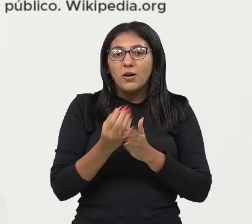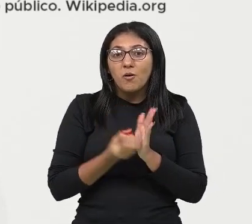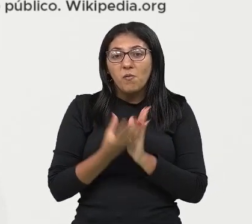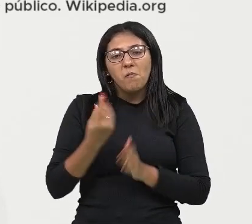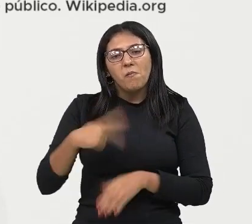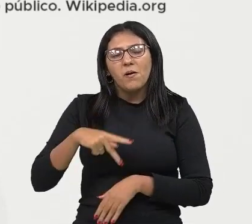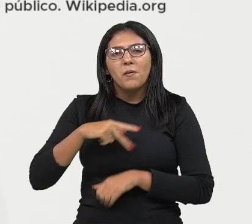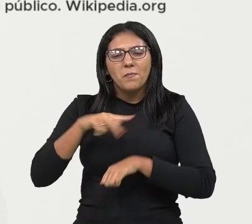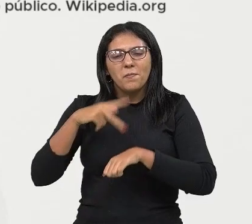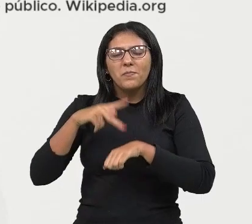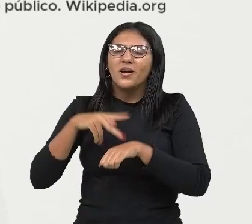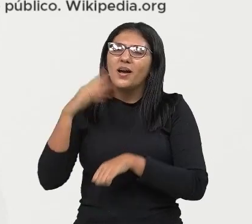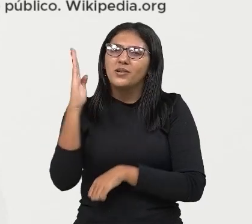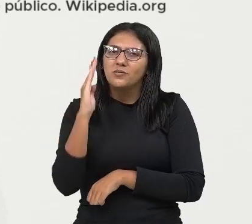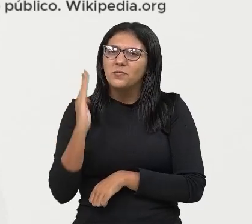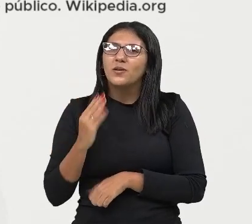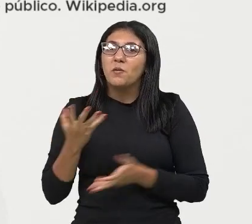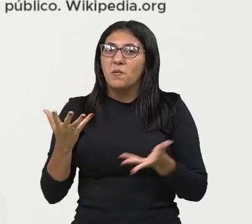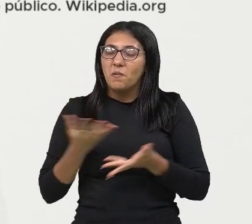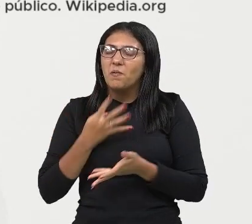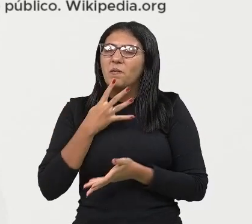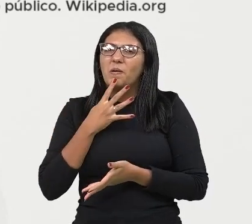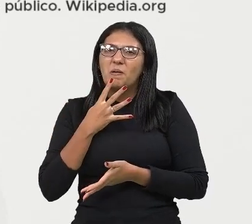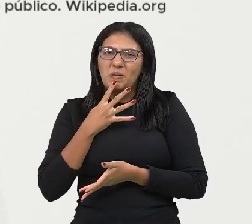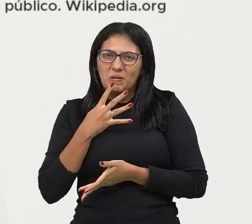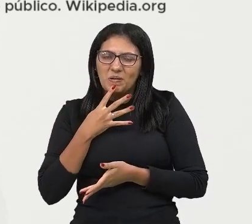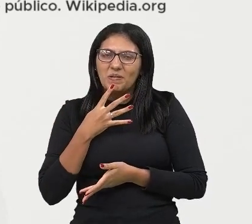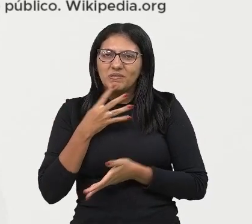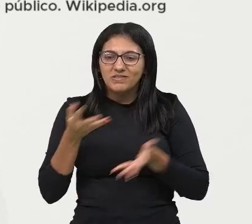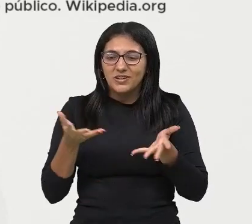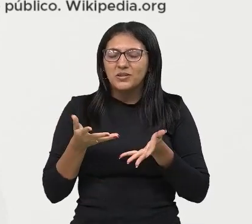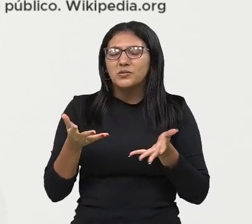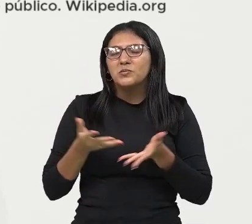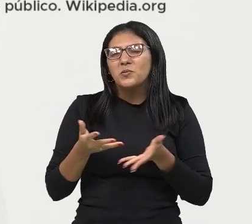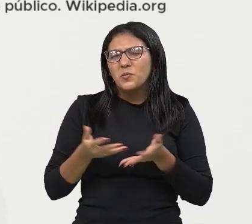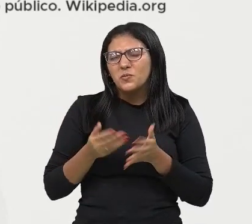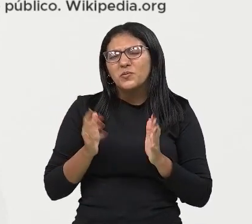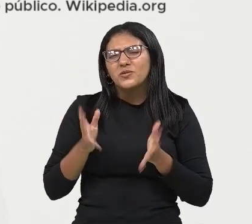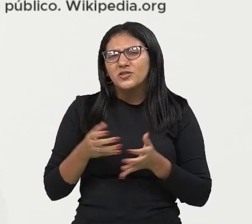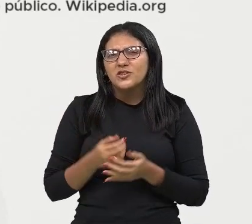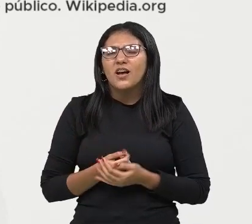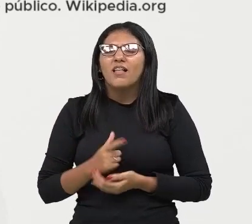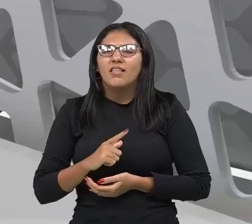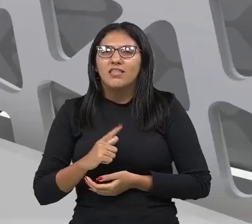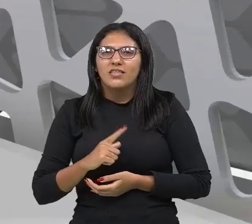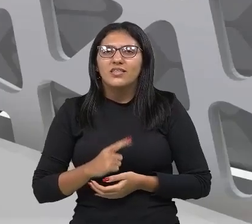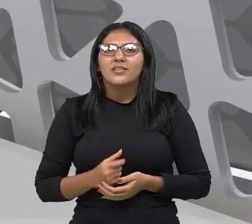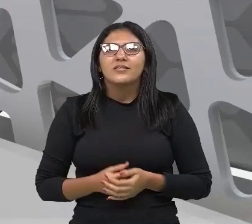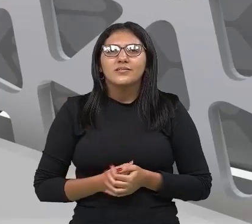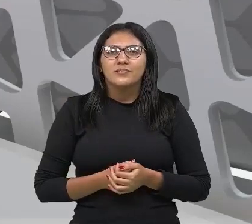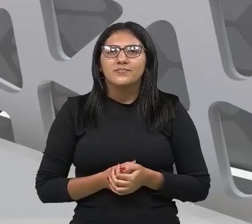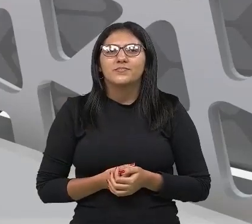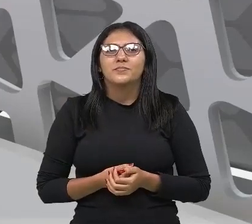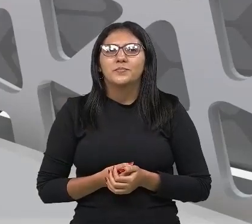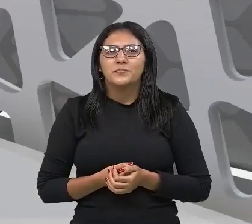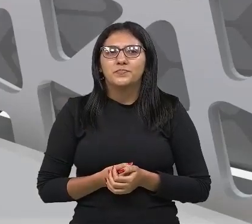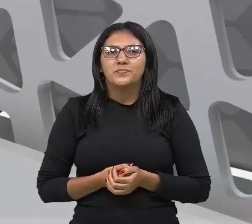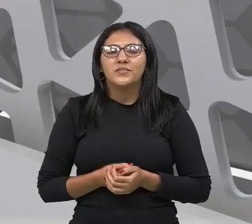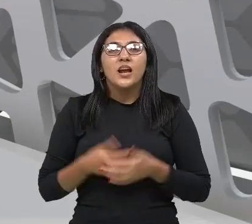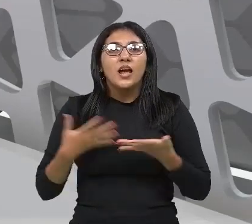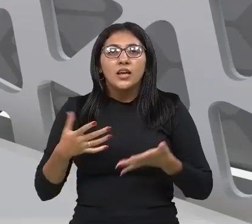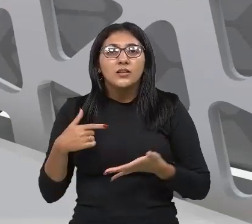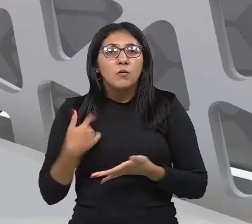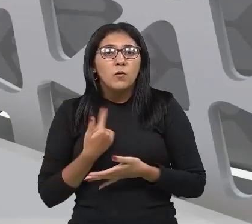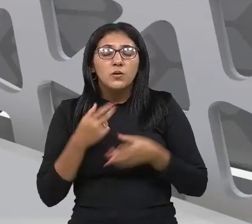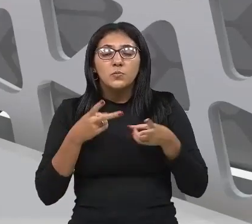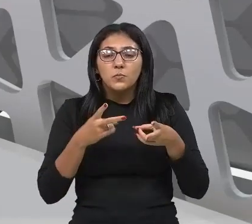Brasil, o nosso país, como a gente observa, como a gente verifica atualmente, tá? Então, a gente vai